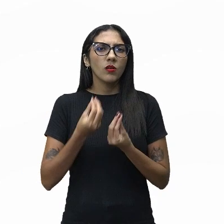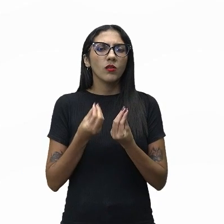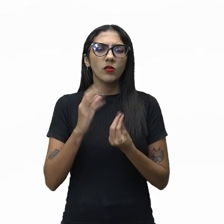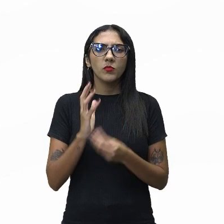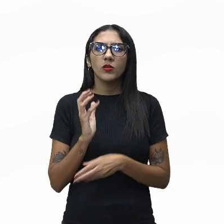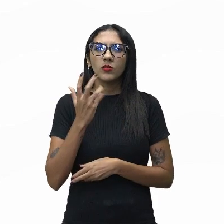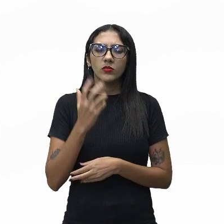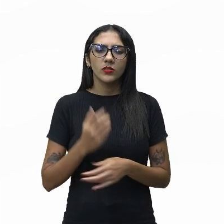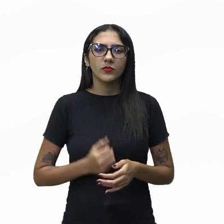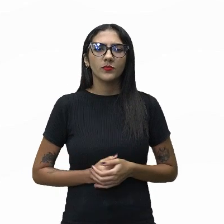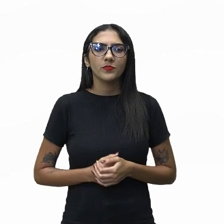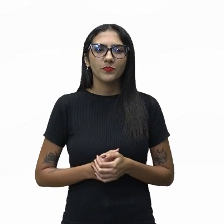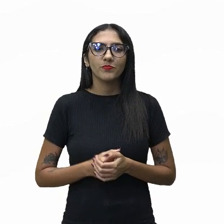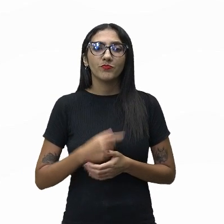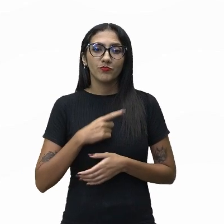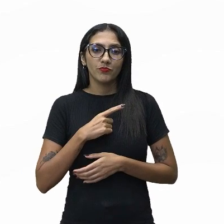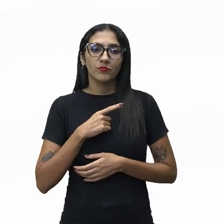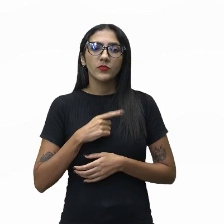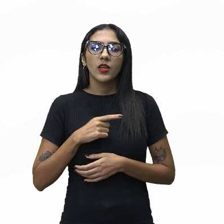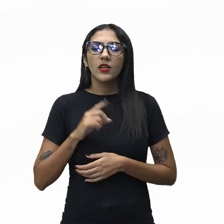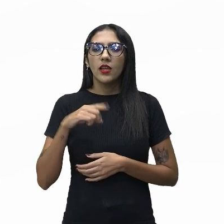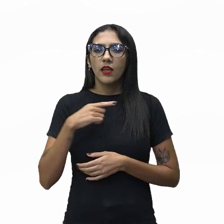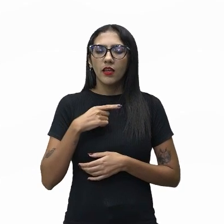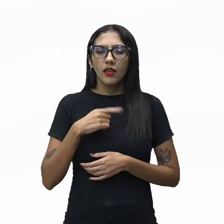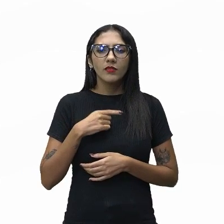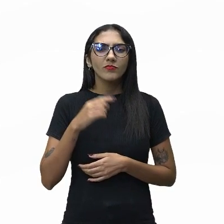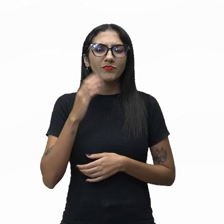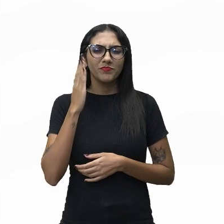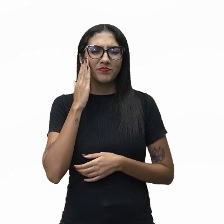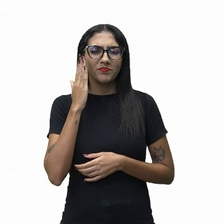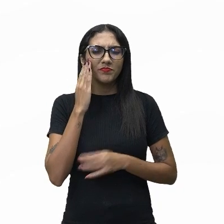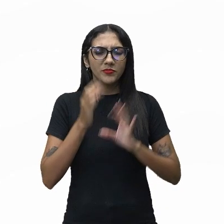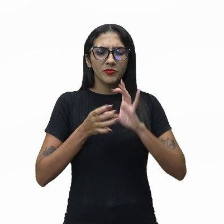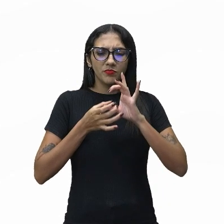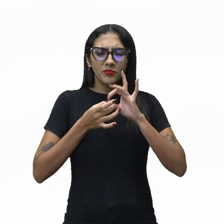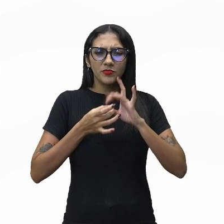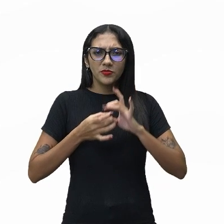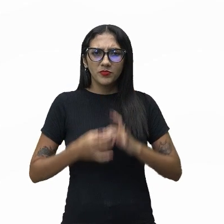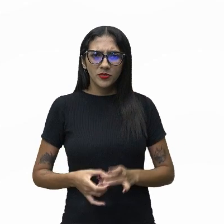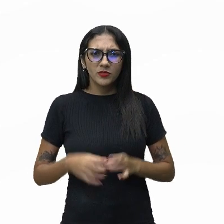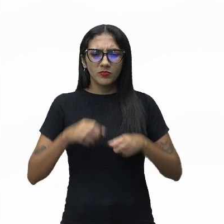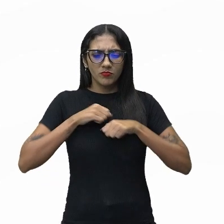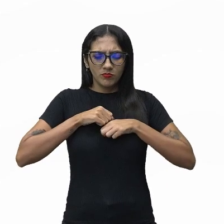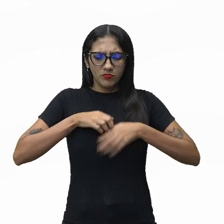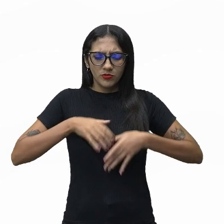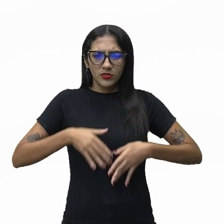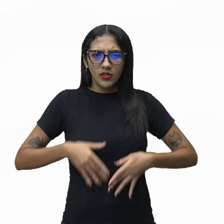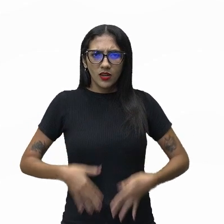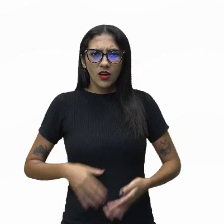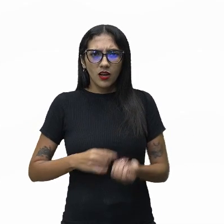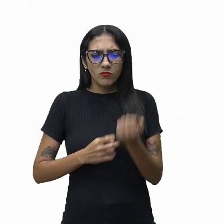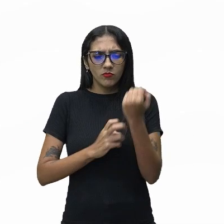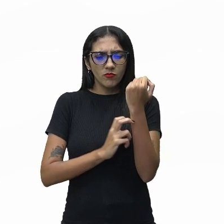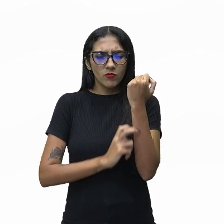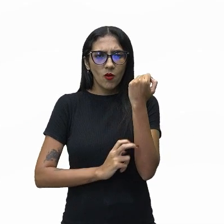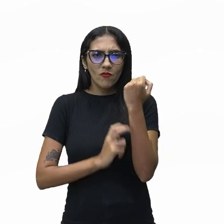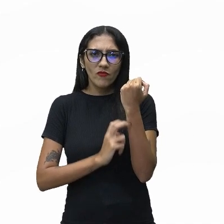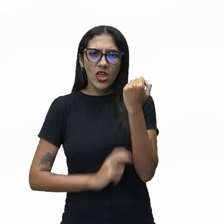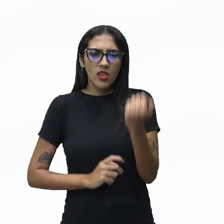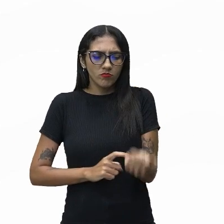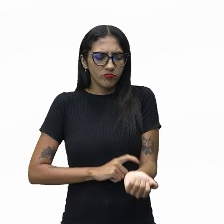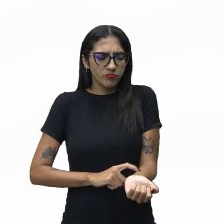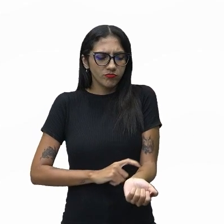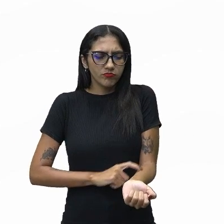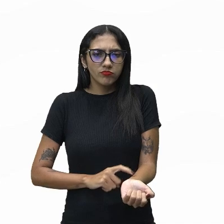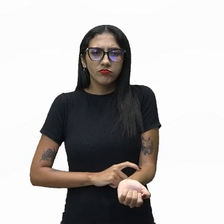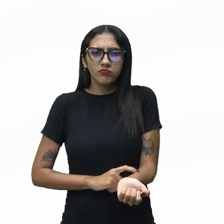acontecer? Vai acontecer através dessa rede, né, que se forma de vasos sanguíneos, que transportam sangue, né? Em algum